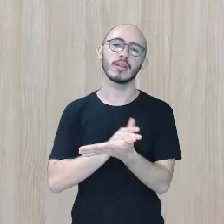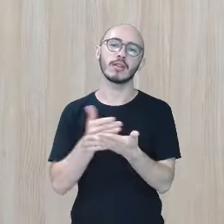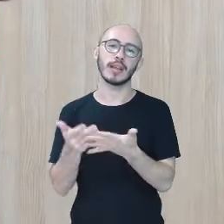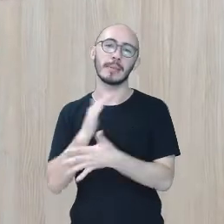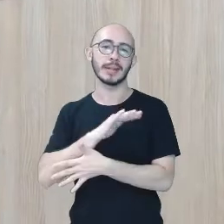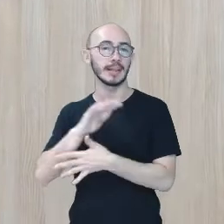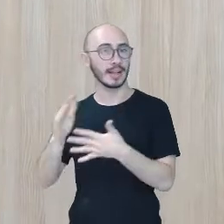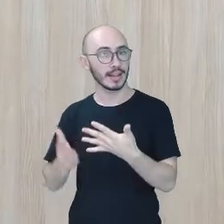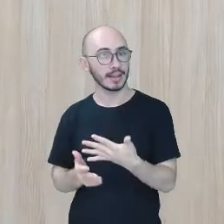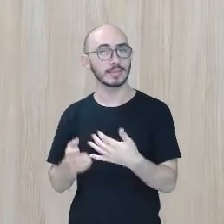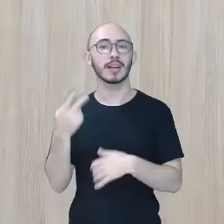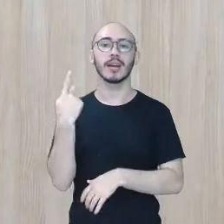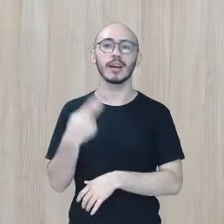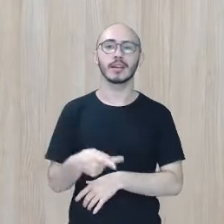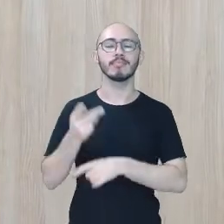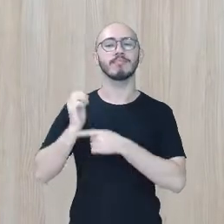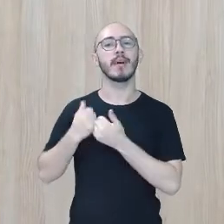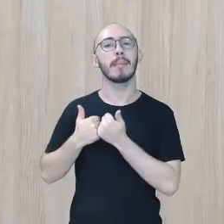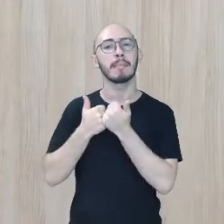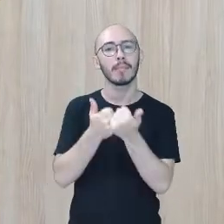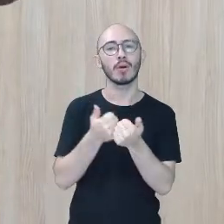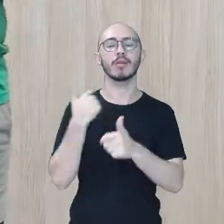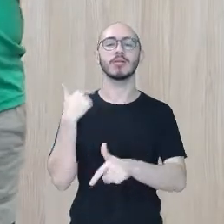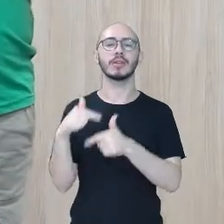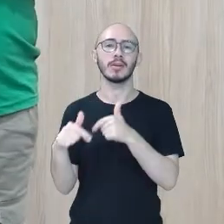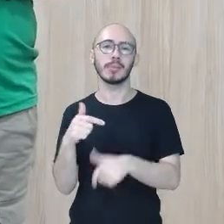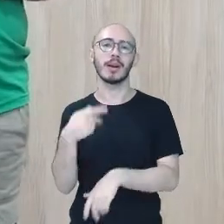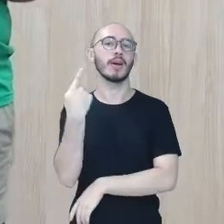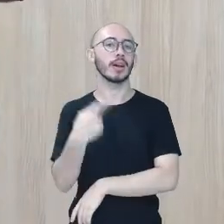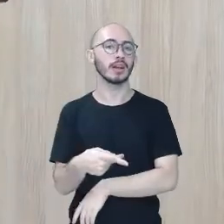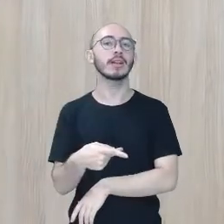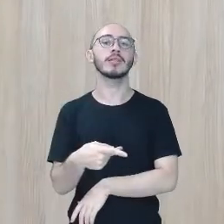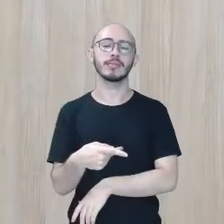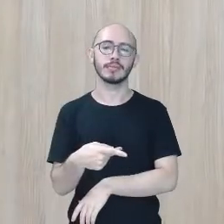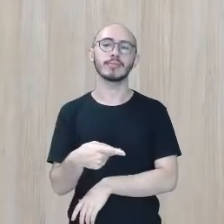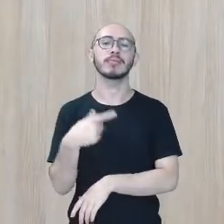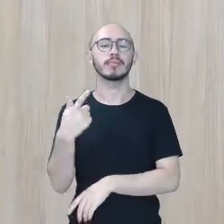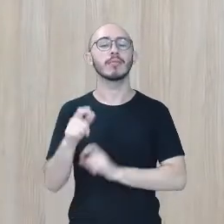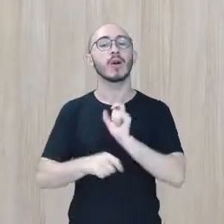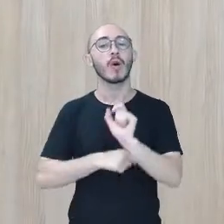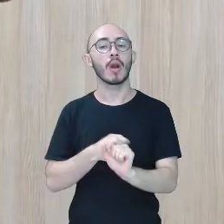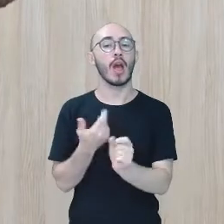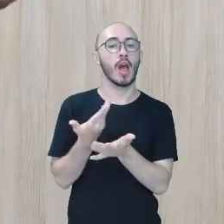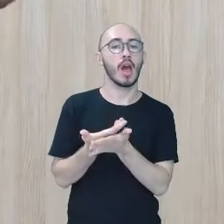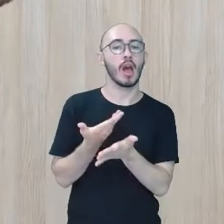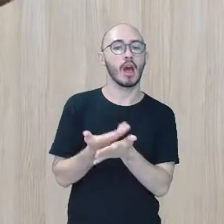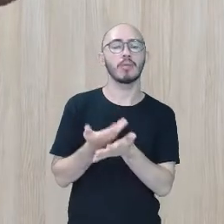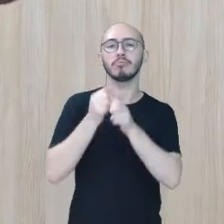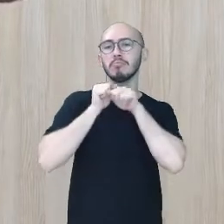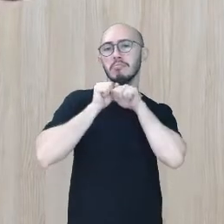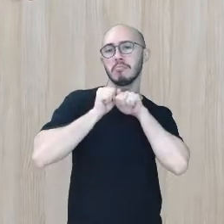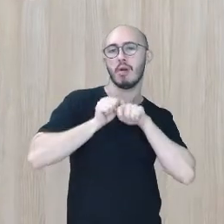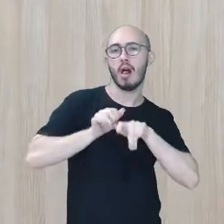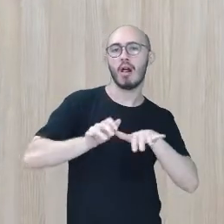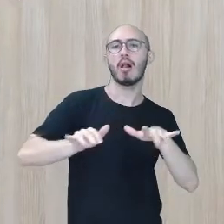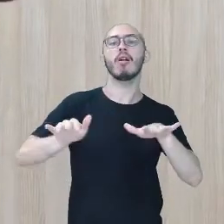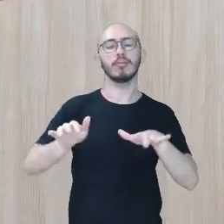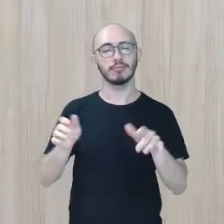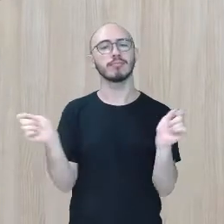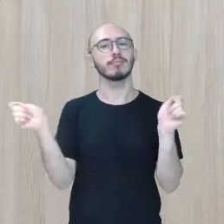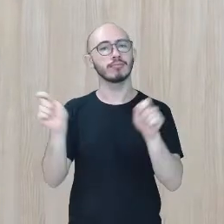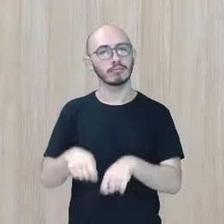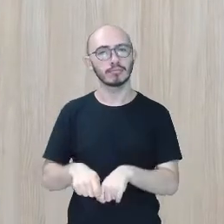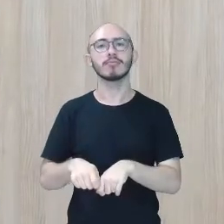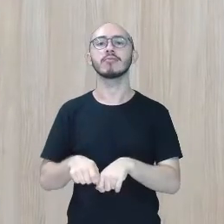de Libras, nos ajudam nesse trabalho aqui, nesse projeto, para que nossas aulas elas se